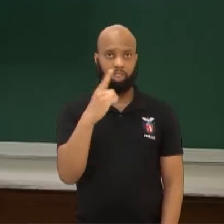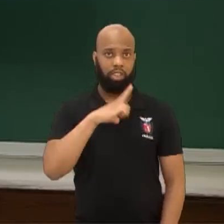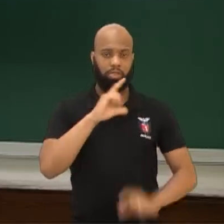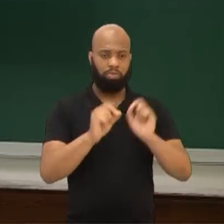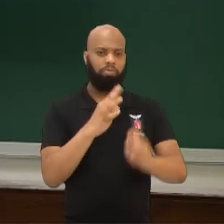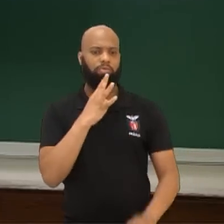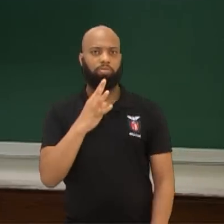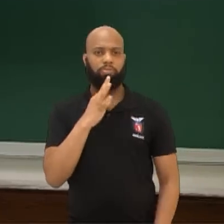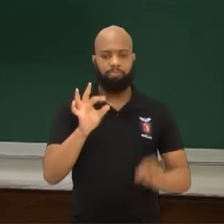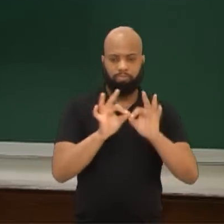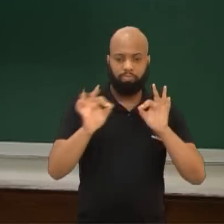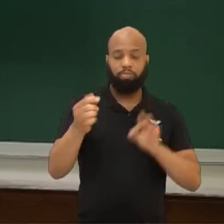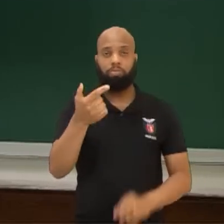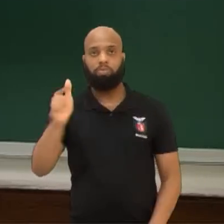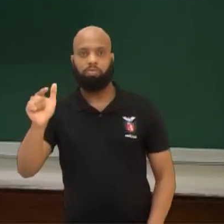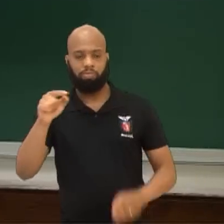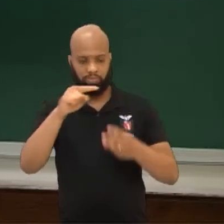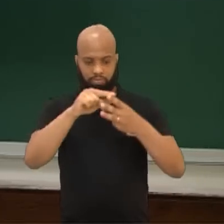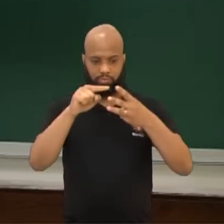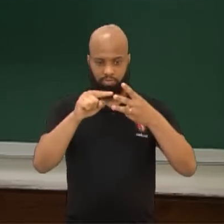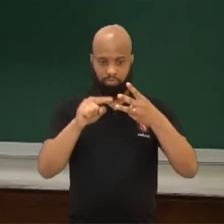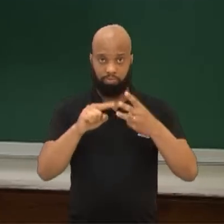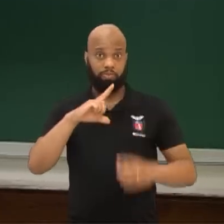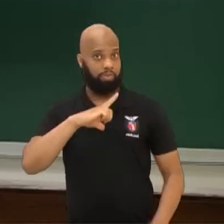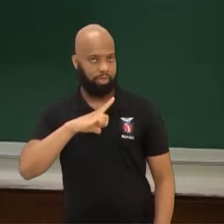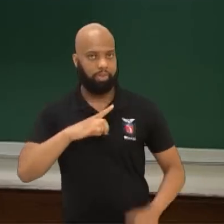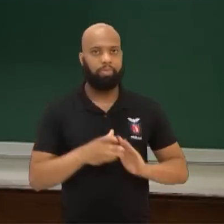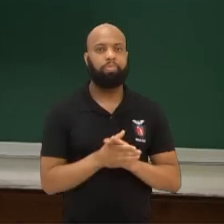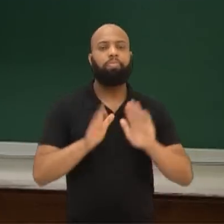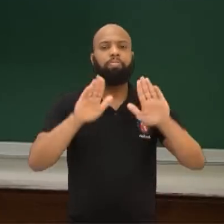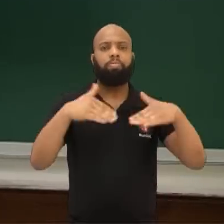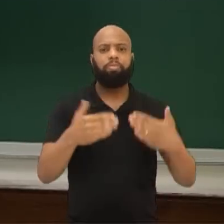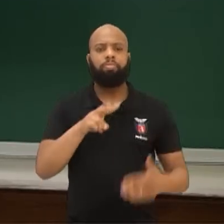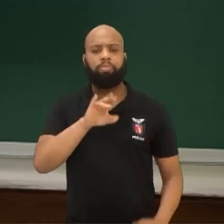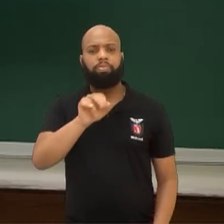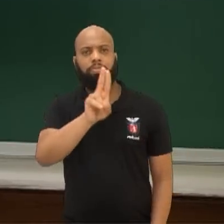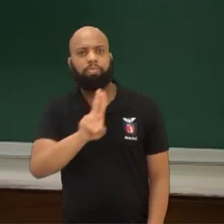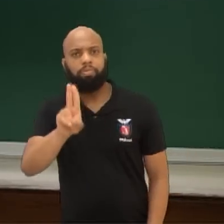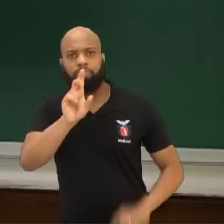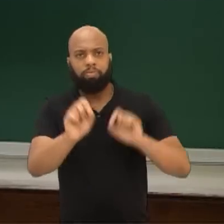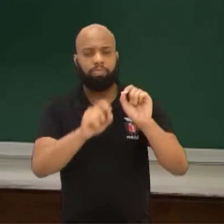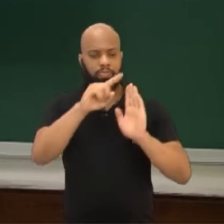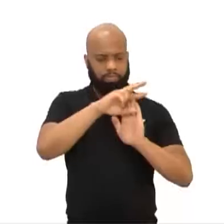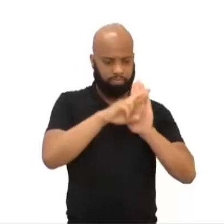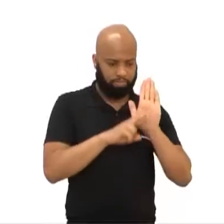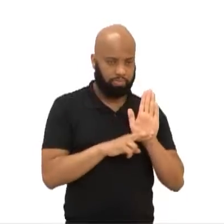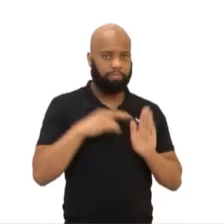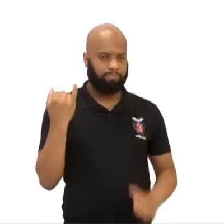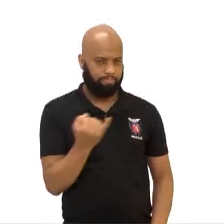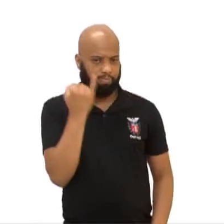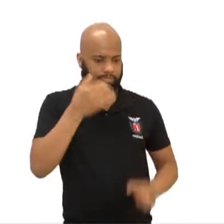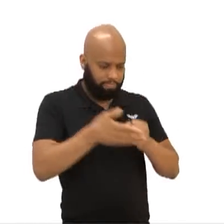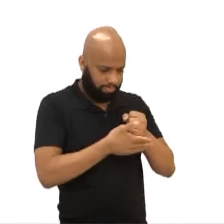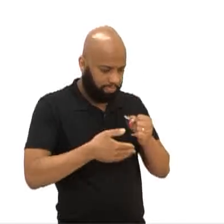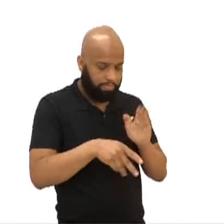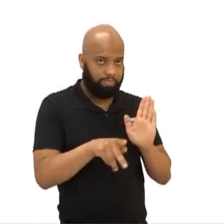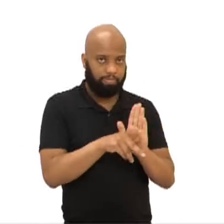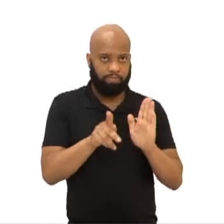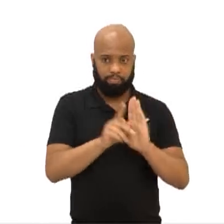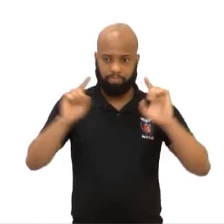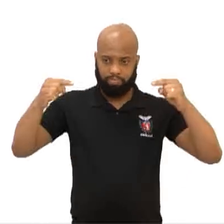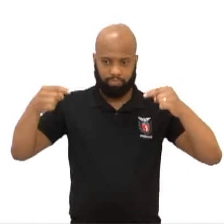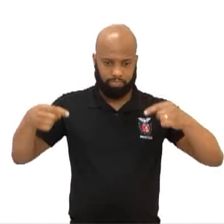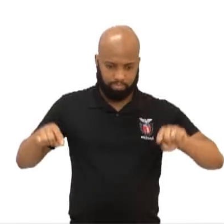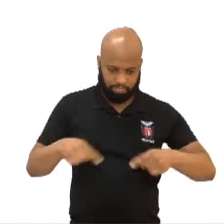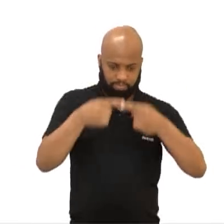conhecendo as medidas dos outros 3 segmentos. Para isso, usaremos a propriedade fundamental das proporções,